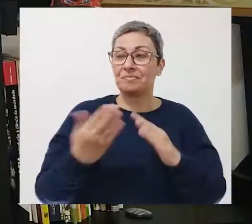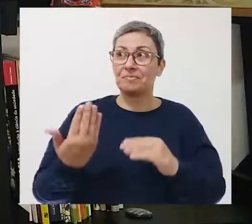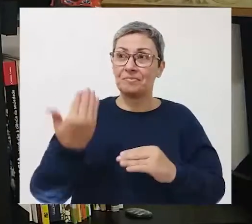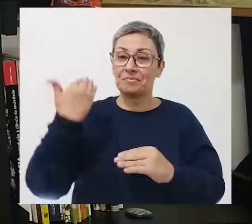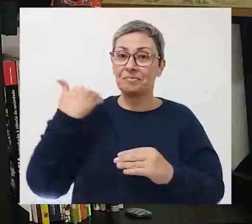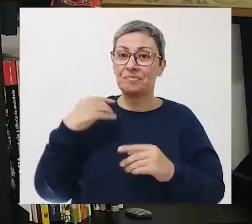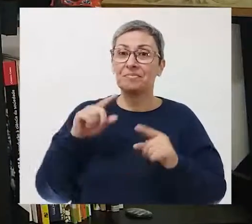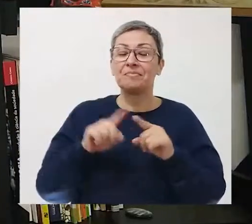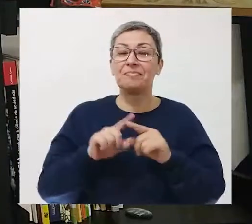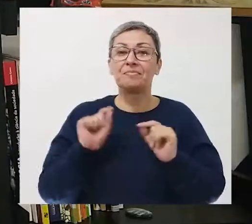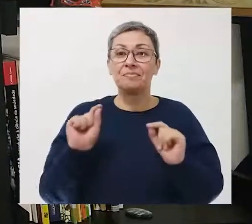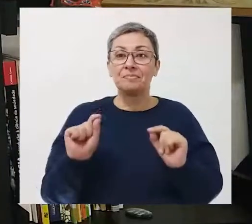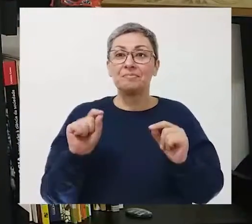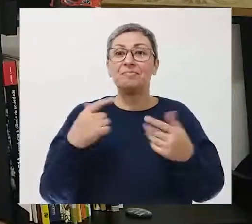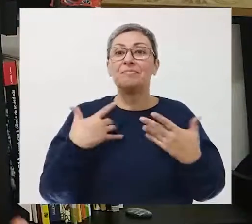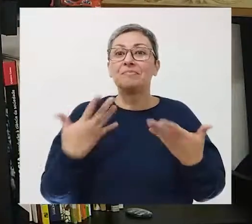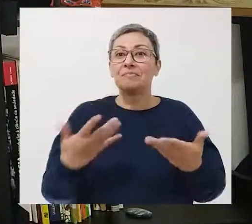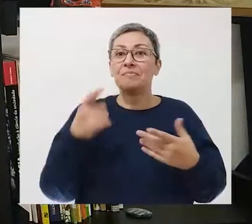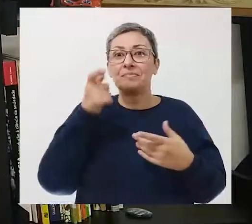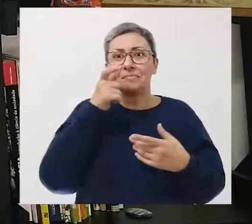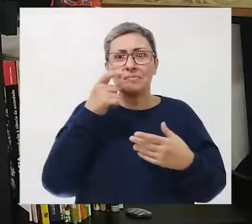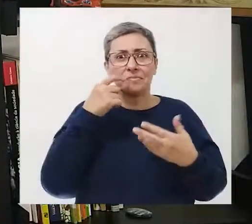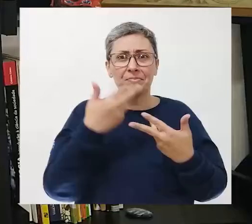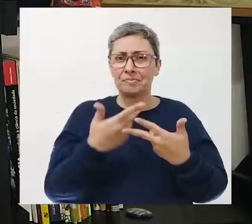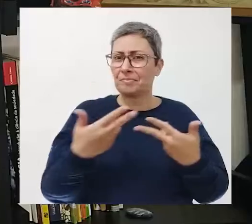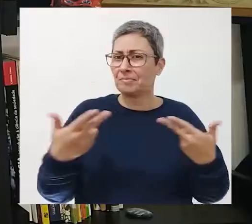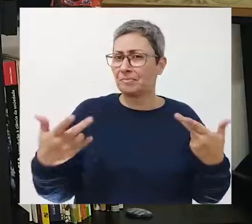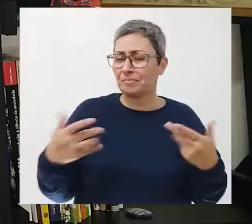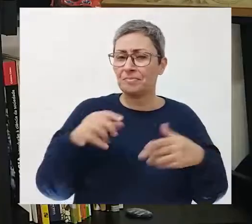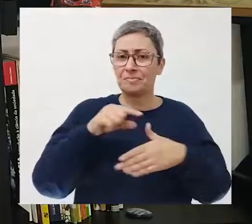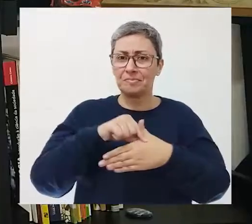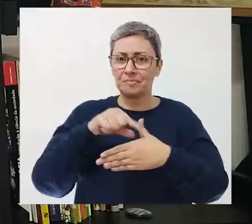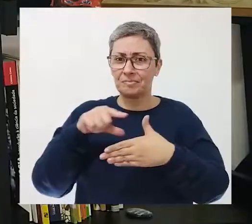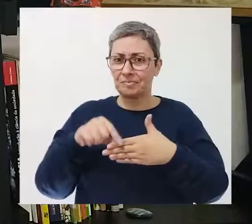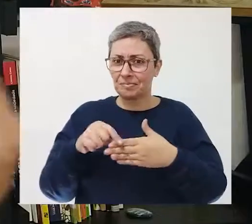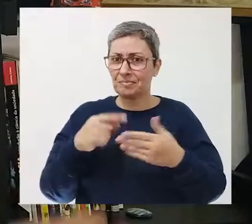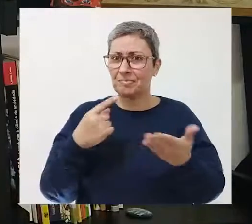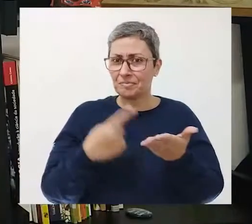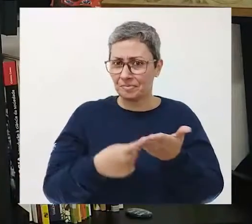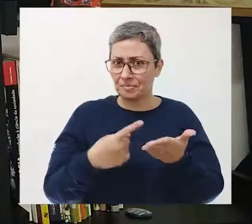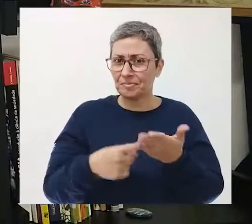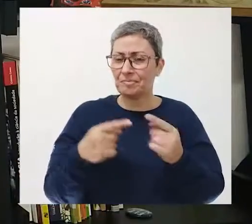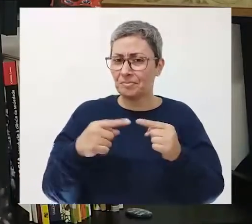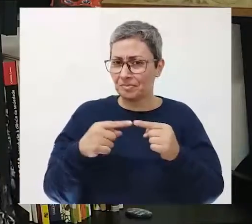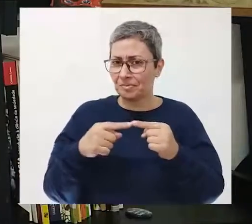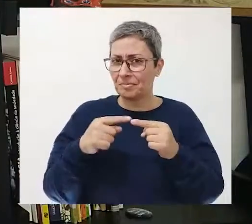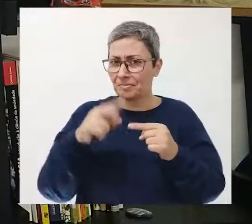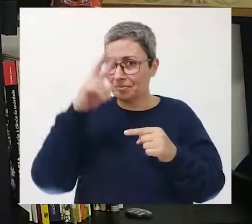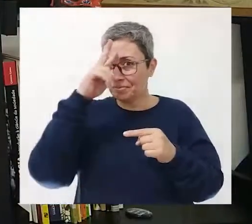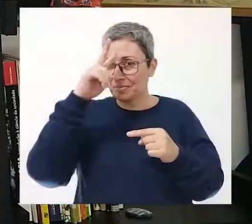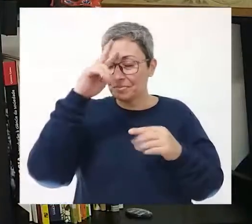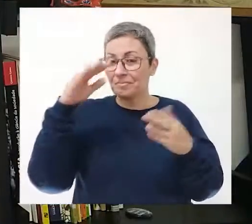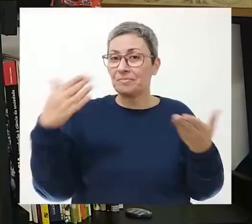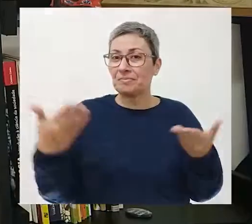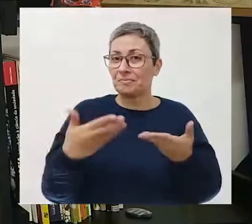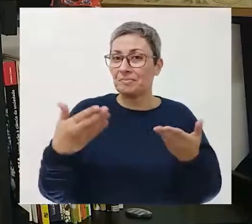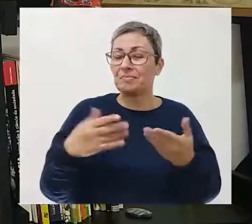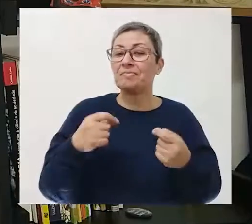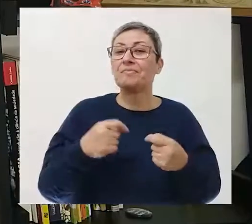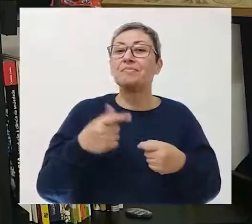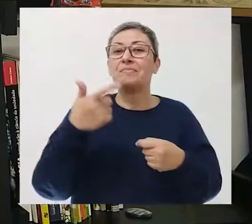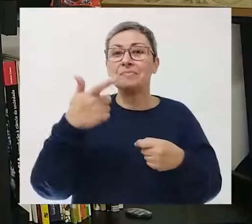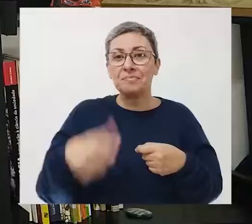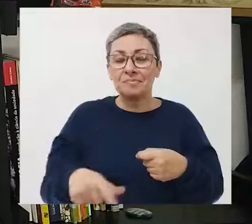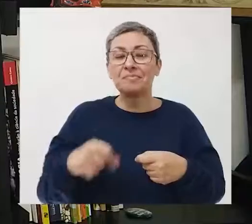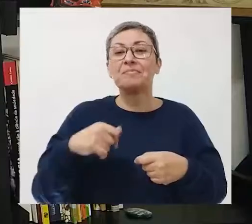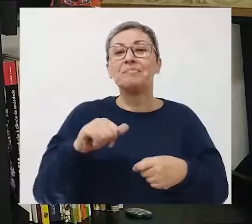anterior, a gente já viu muita coisa sobre cordel. Vocês concordam? Vocês se lembram? Mas hoje a gente vai falar ainda